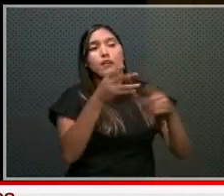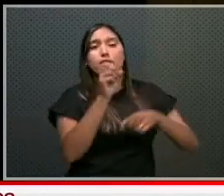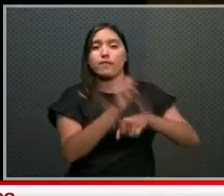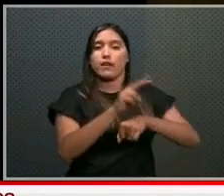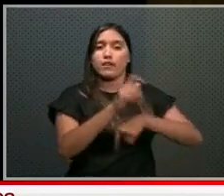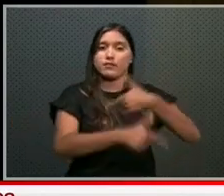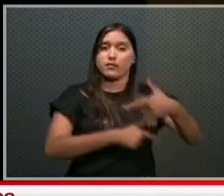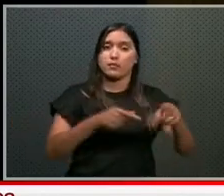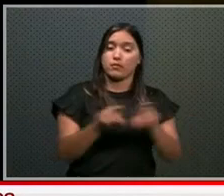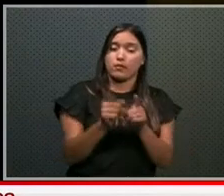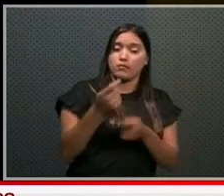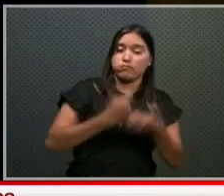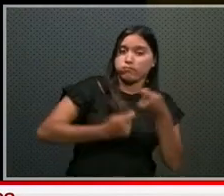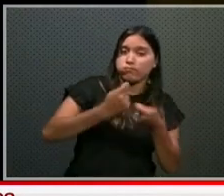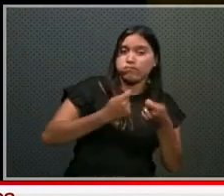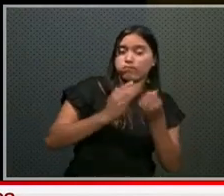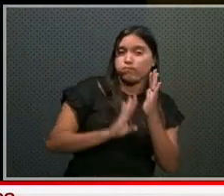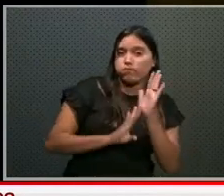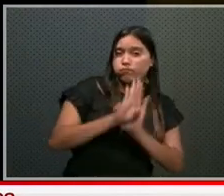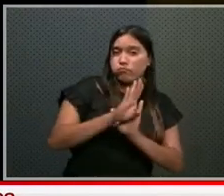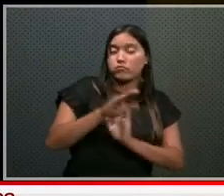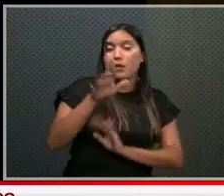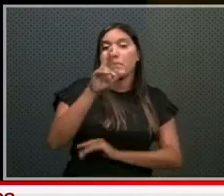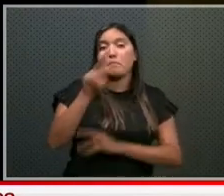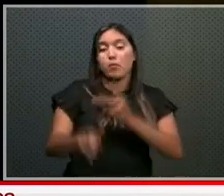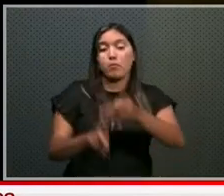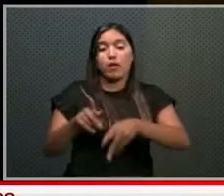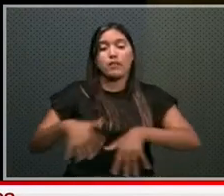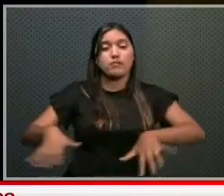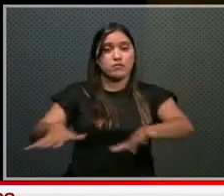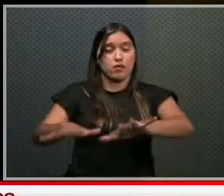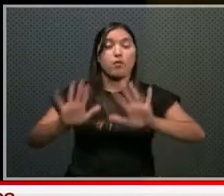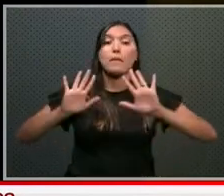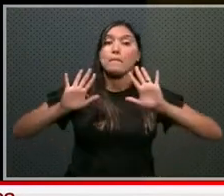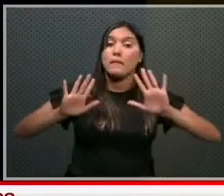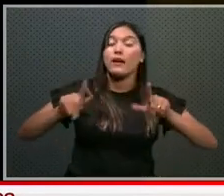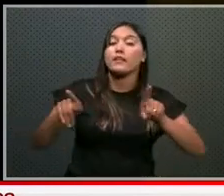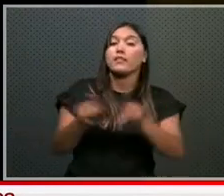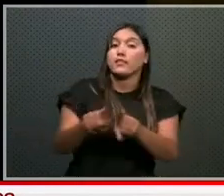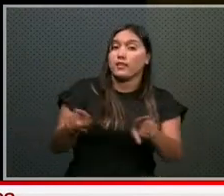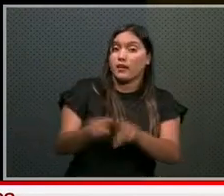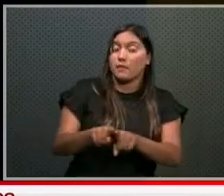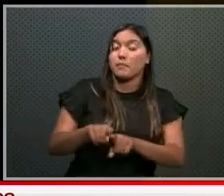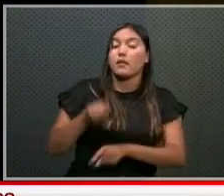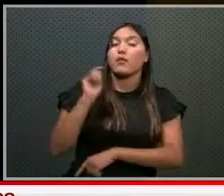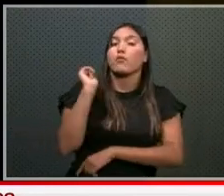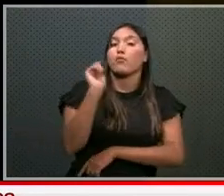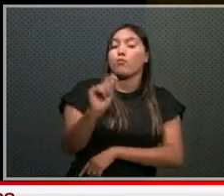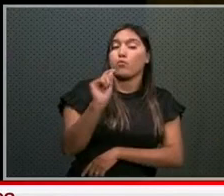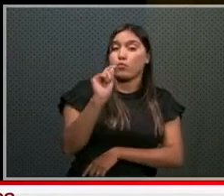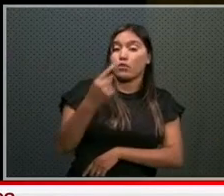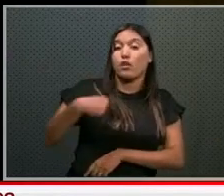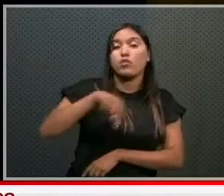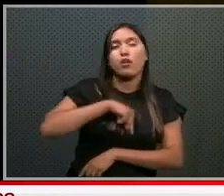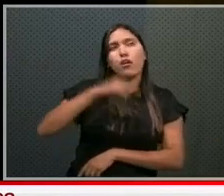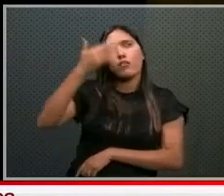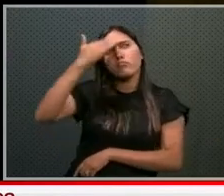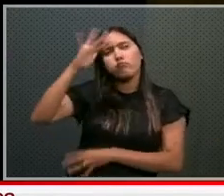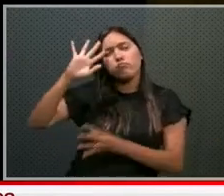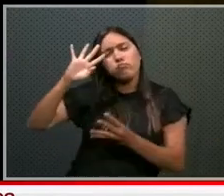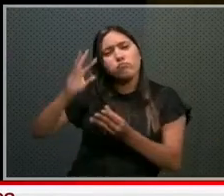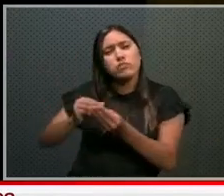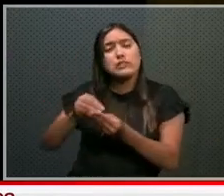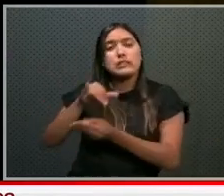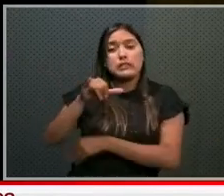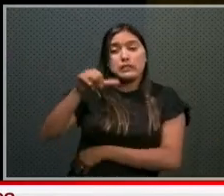as nossas populações locais isso portanto dito nos faz entender que reduzir